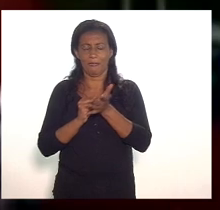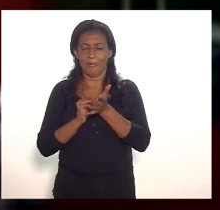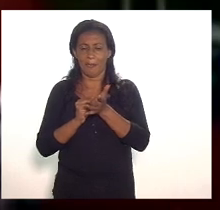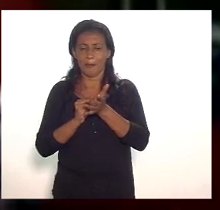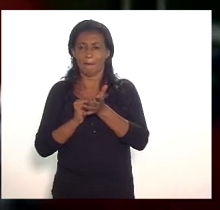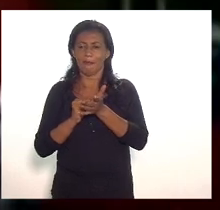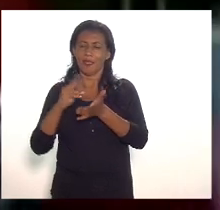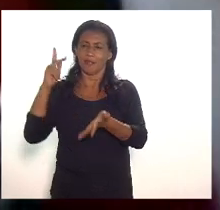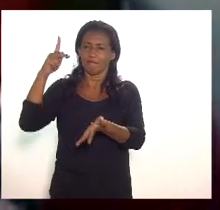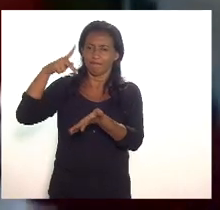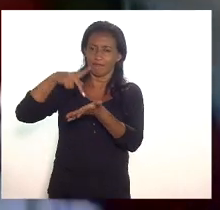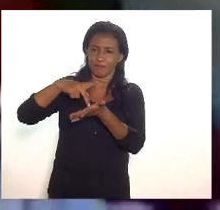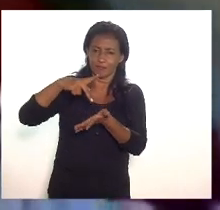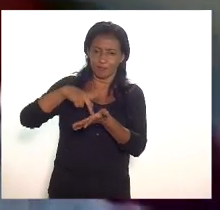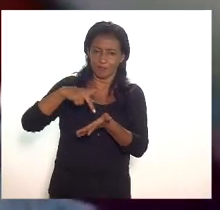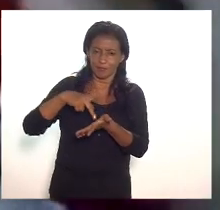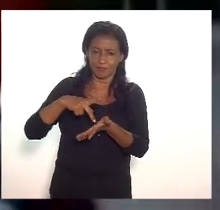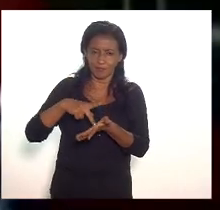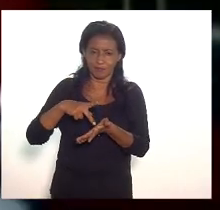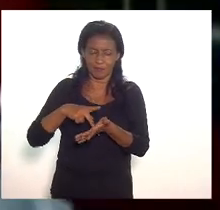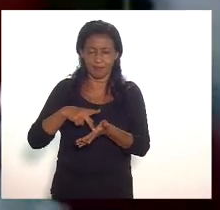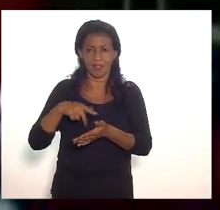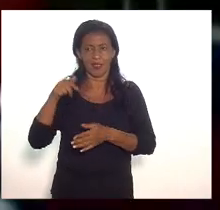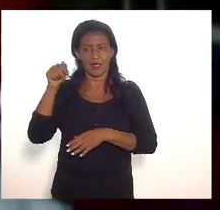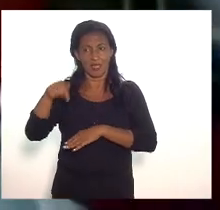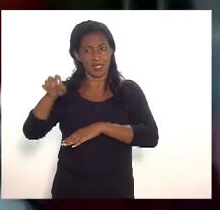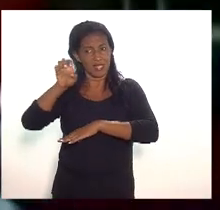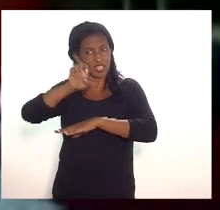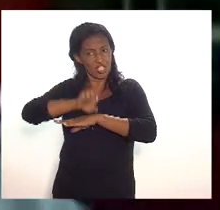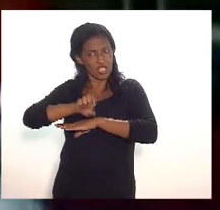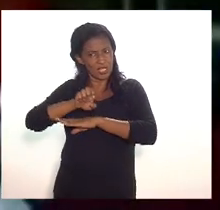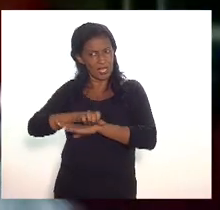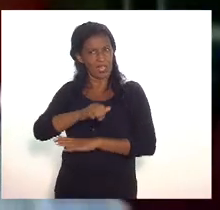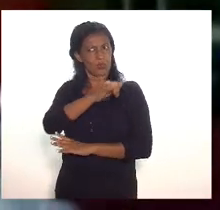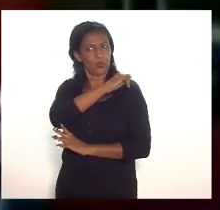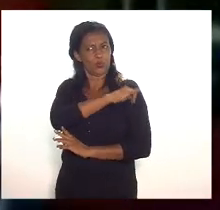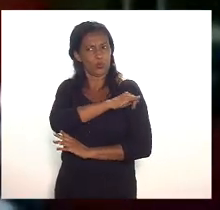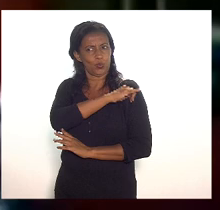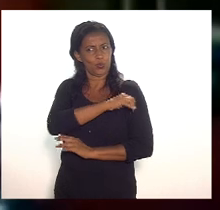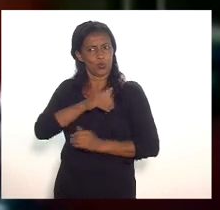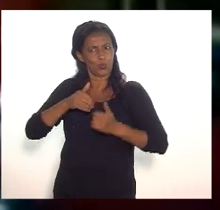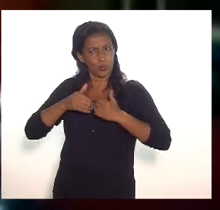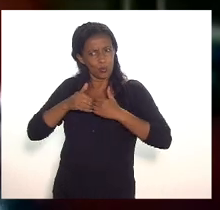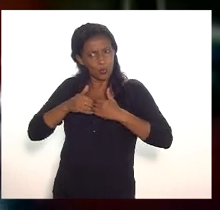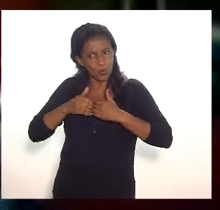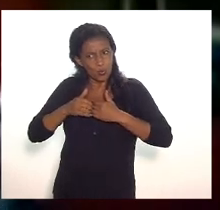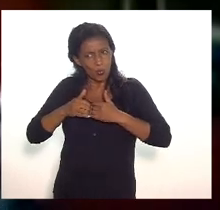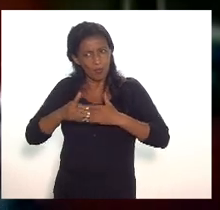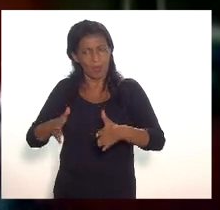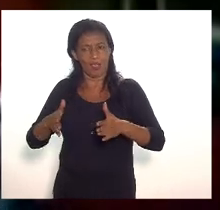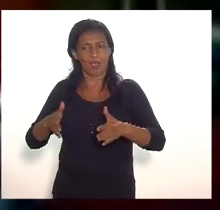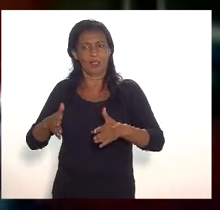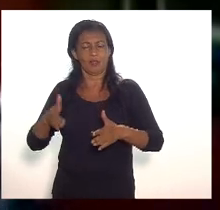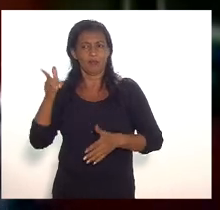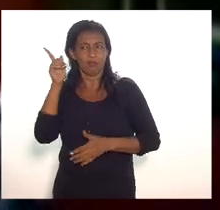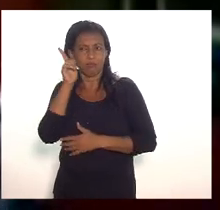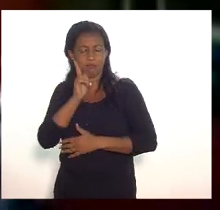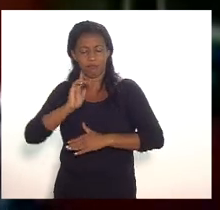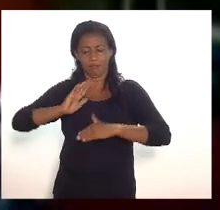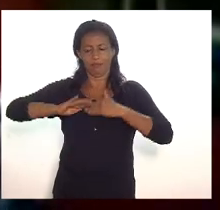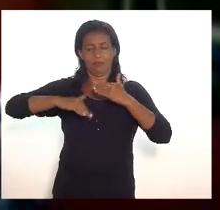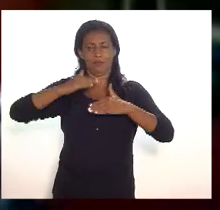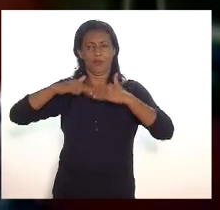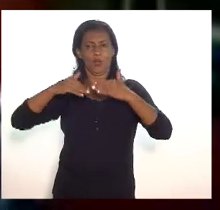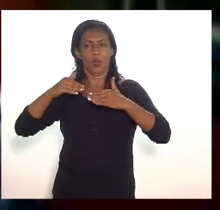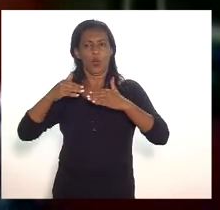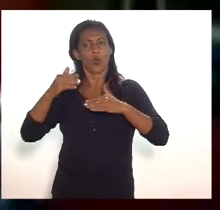que realmente esse Estado do Rio de Janeiro comece a se beneficiar daquilo que está